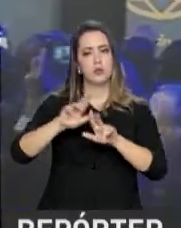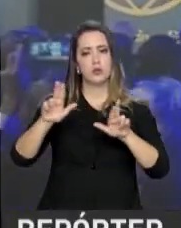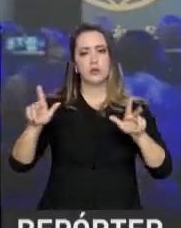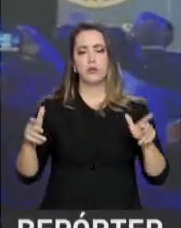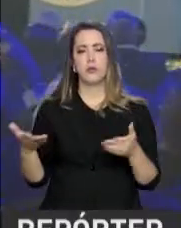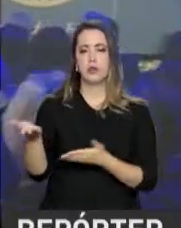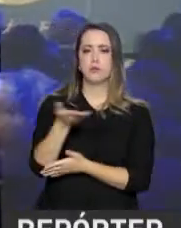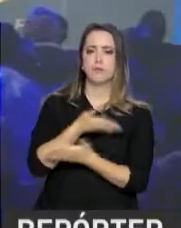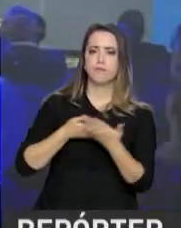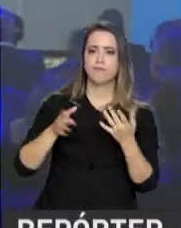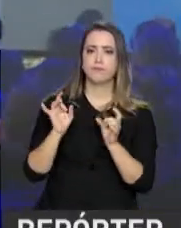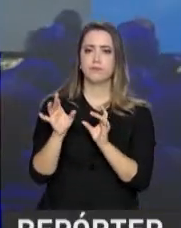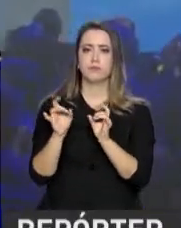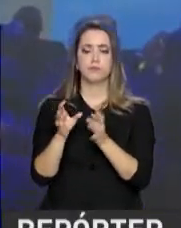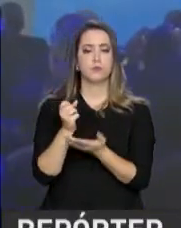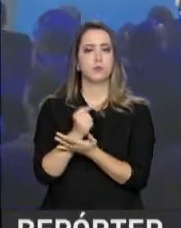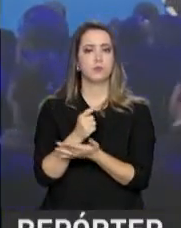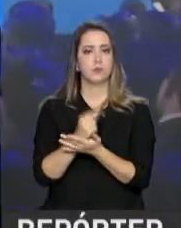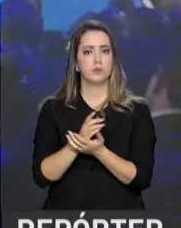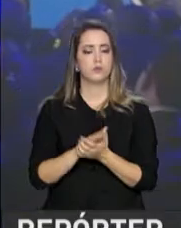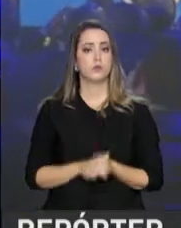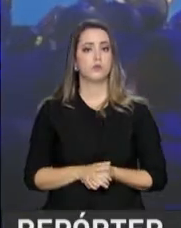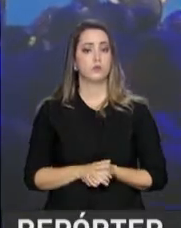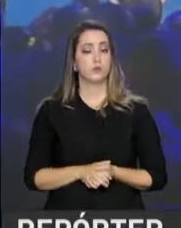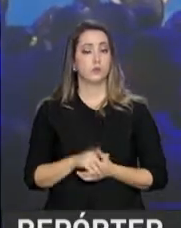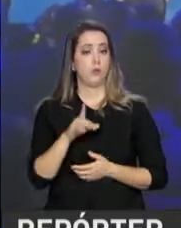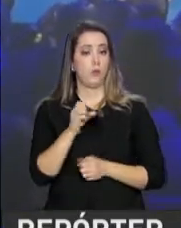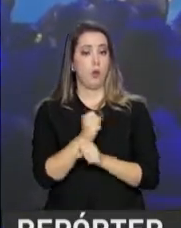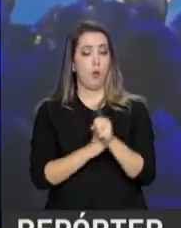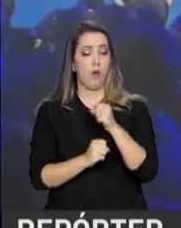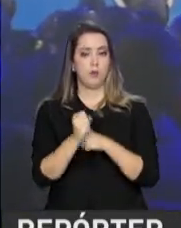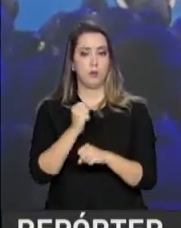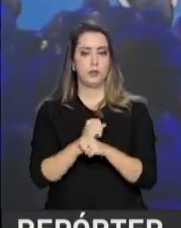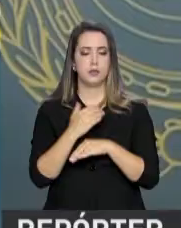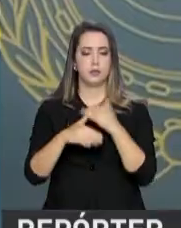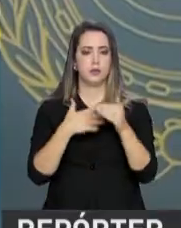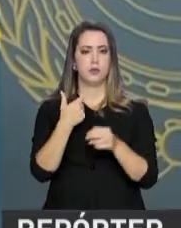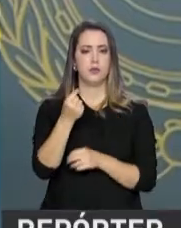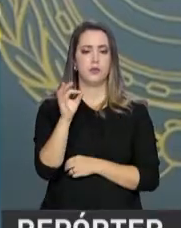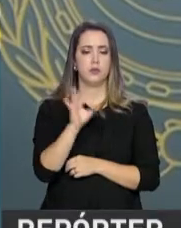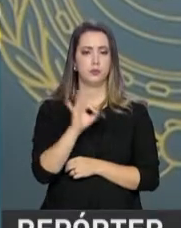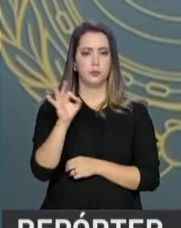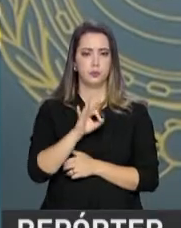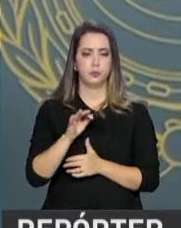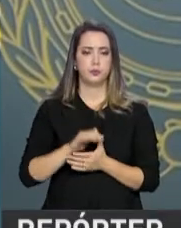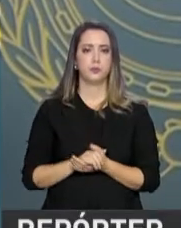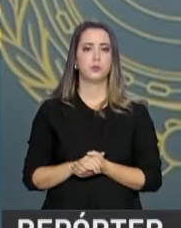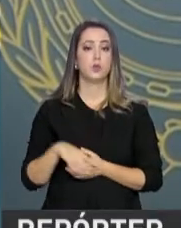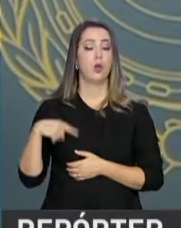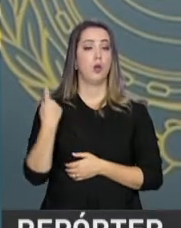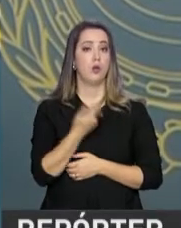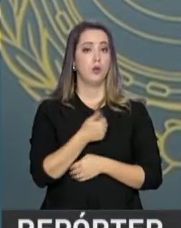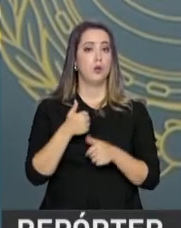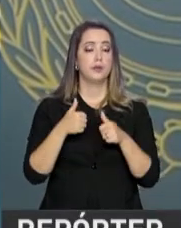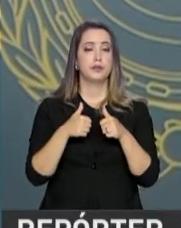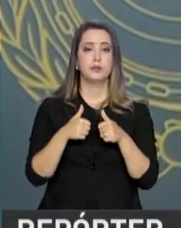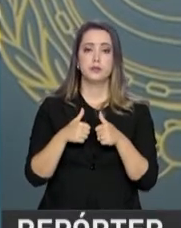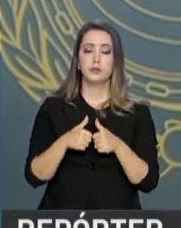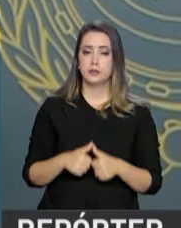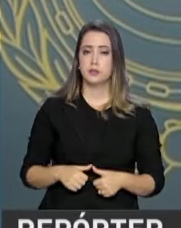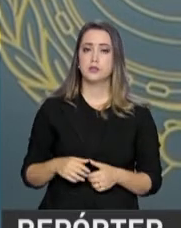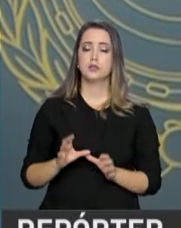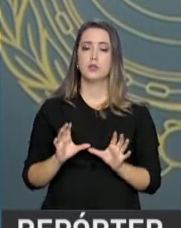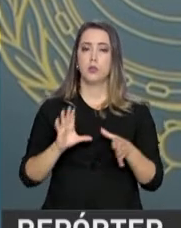intercâmbio comercial que só no ano passado teve pimenta de 20 por cento estamos negociando no mercosul